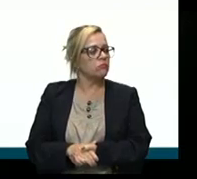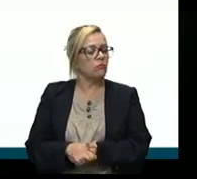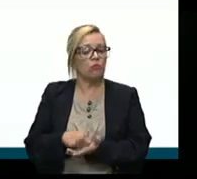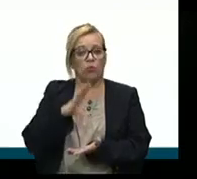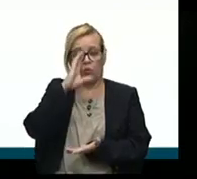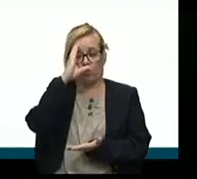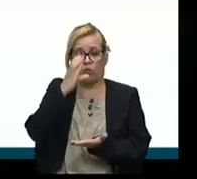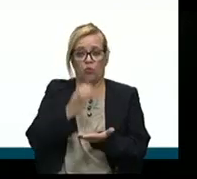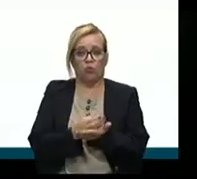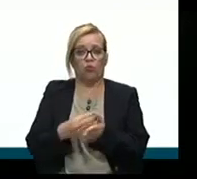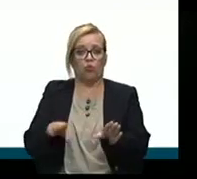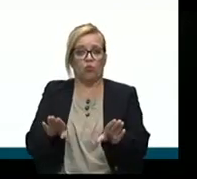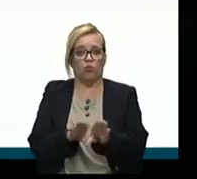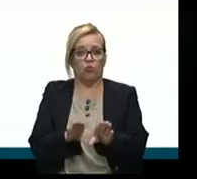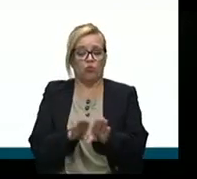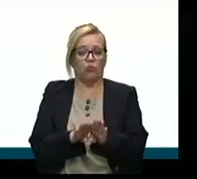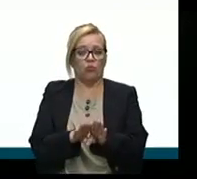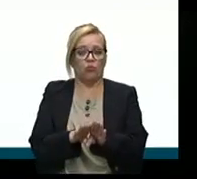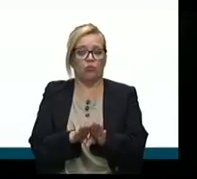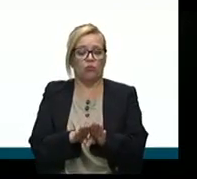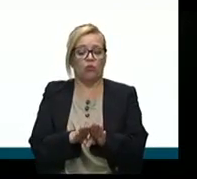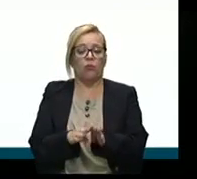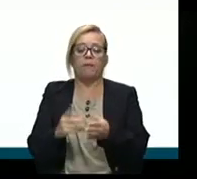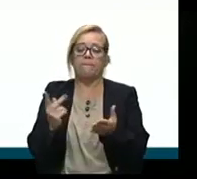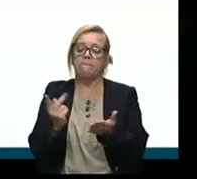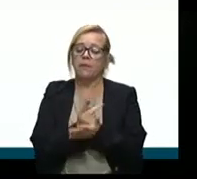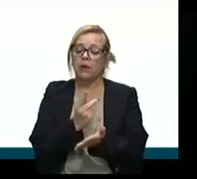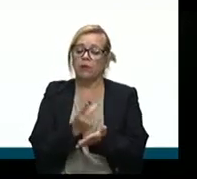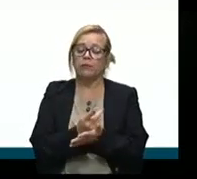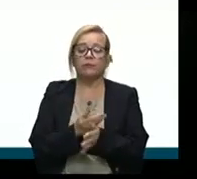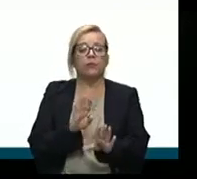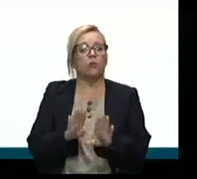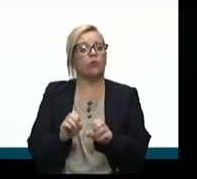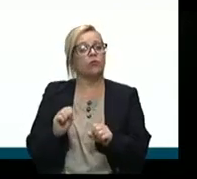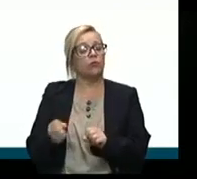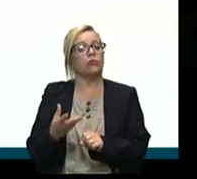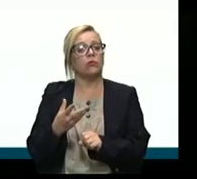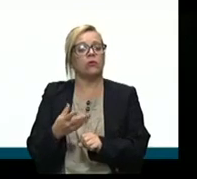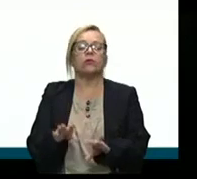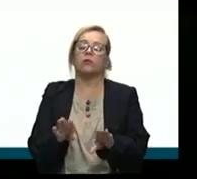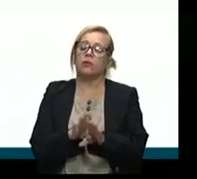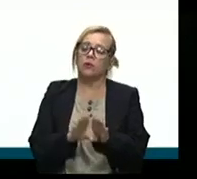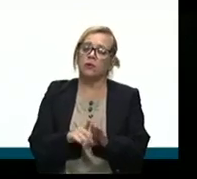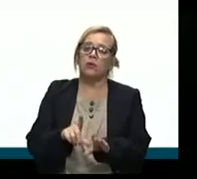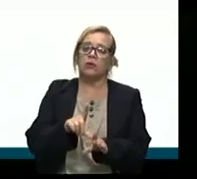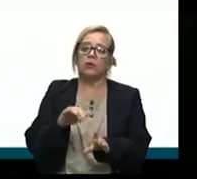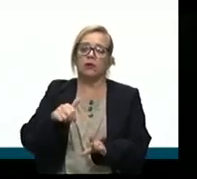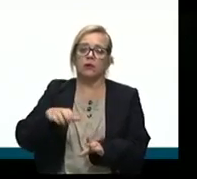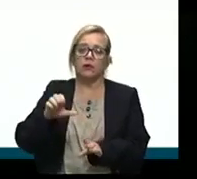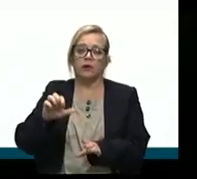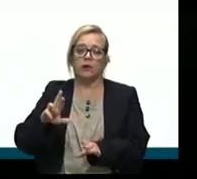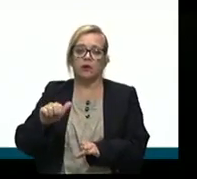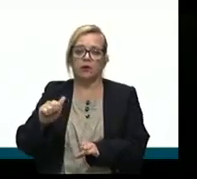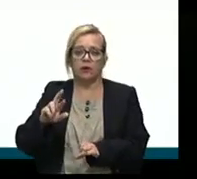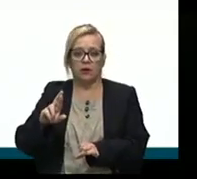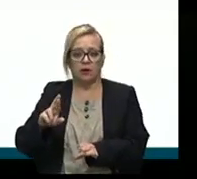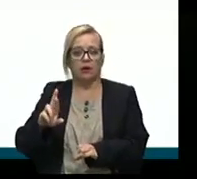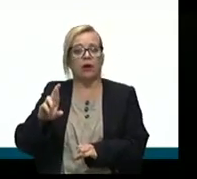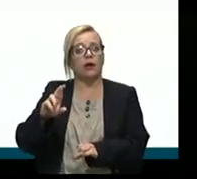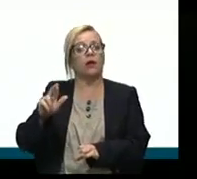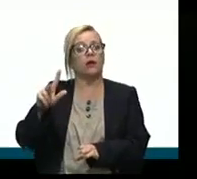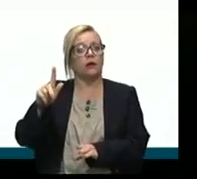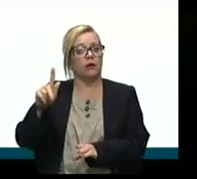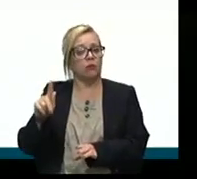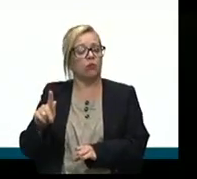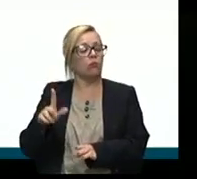confiança, eu já tenho a margem de erro e eu já tenho a regressão linear, a reta de regressão.